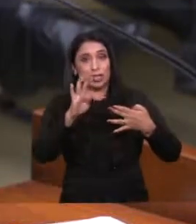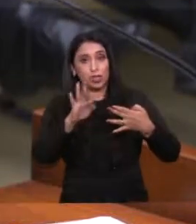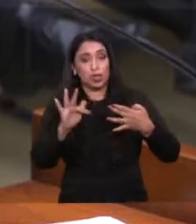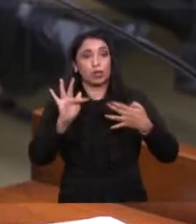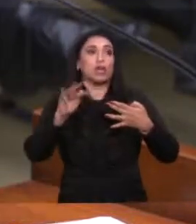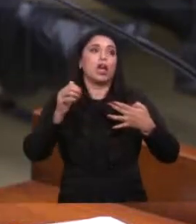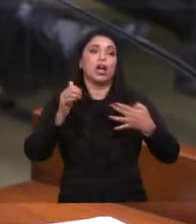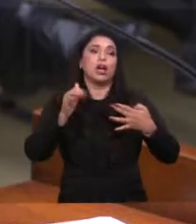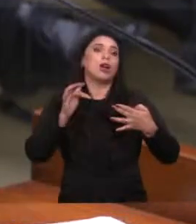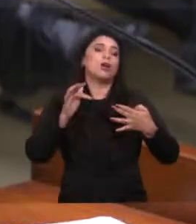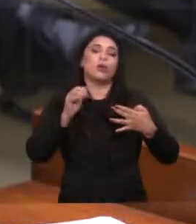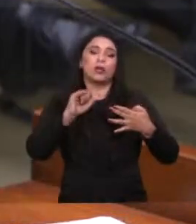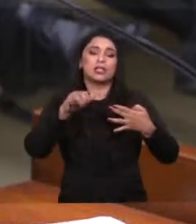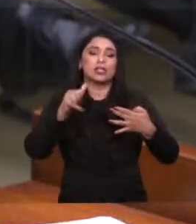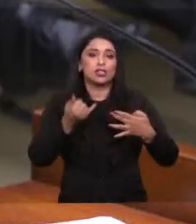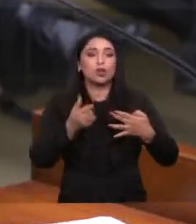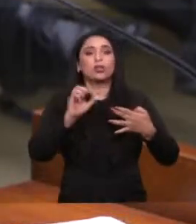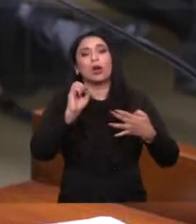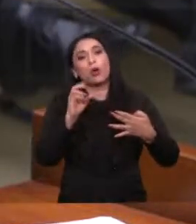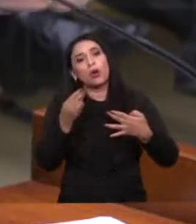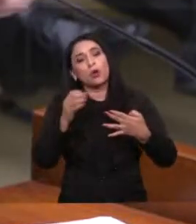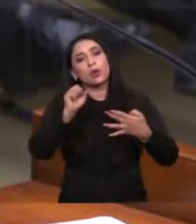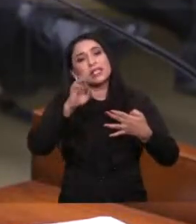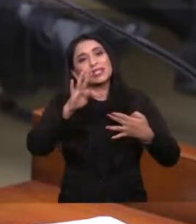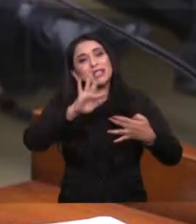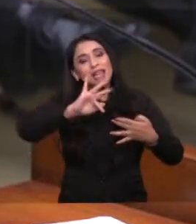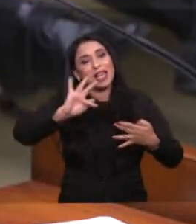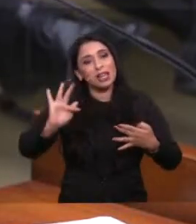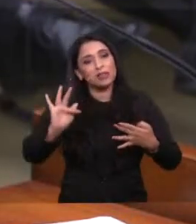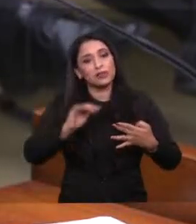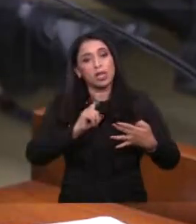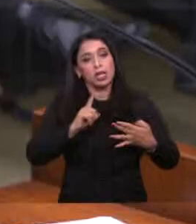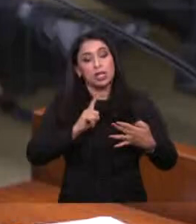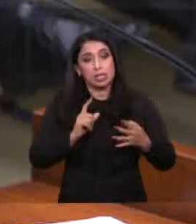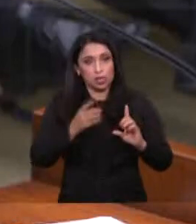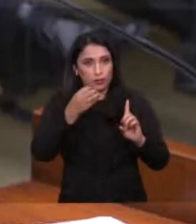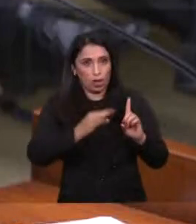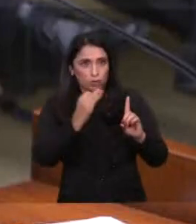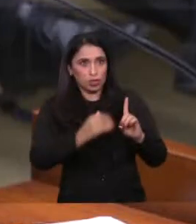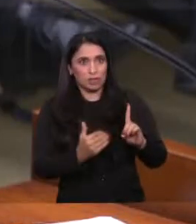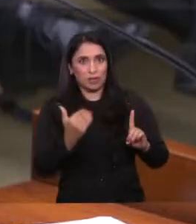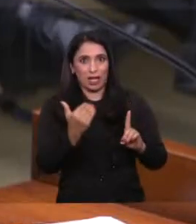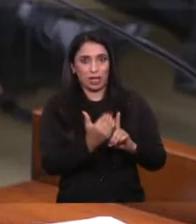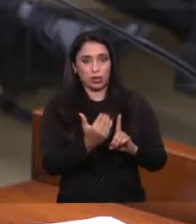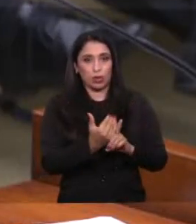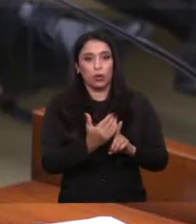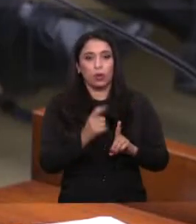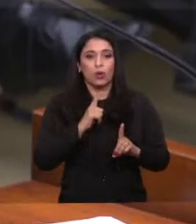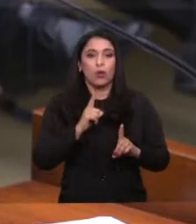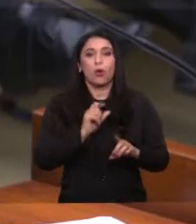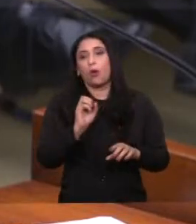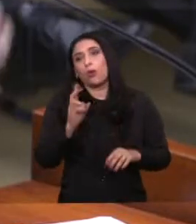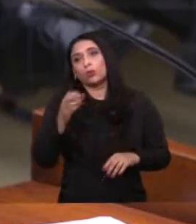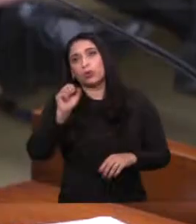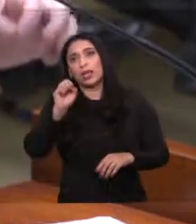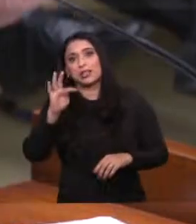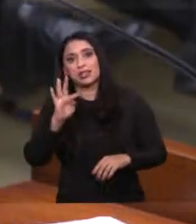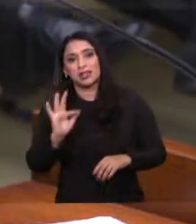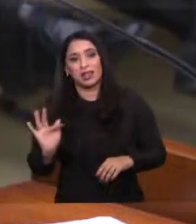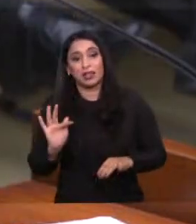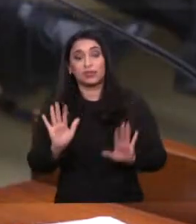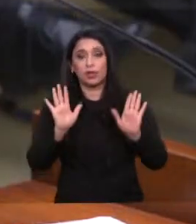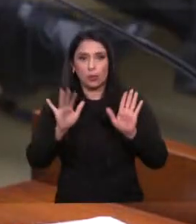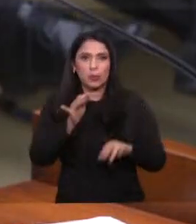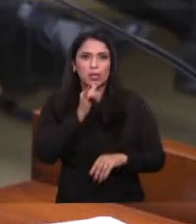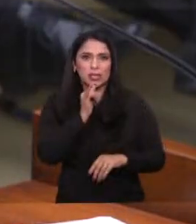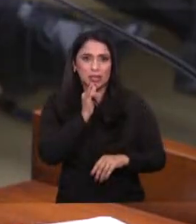corte. Da mesma forma, um desembargador que passou a ser ministro do STJ ou ministro desse Supremo Tribunal Federal. Volto